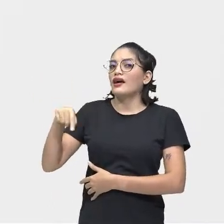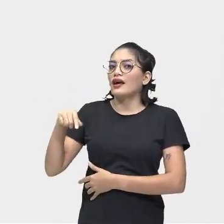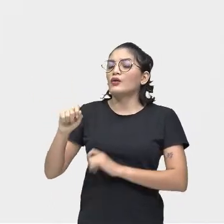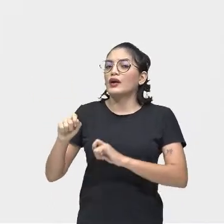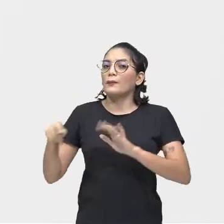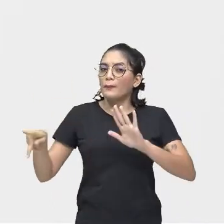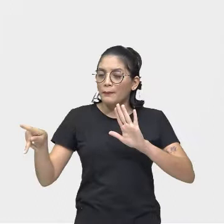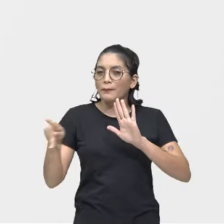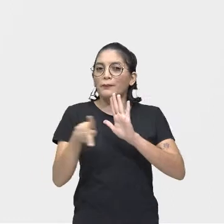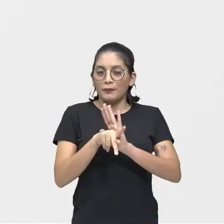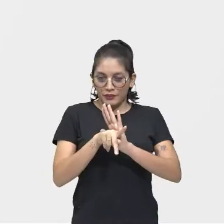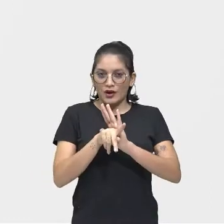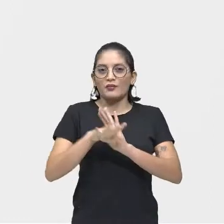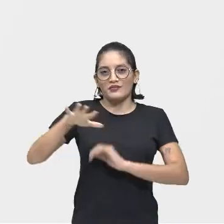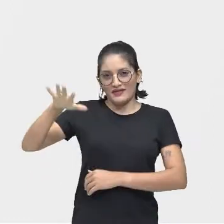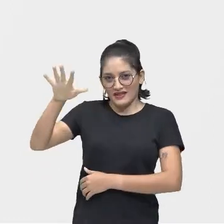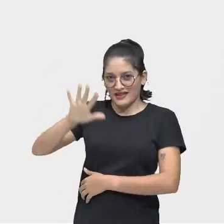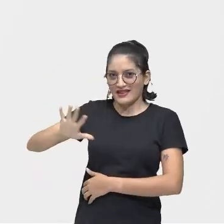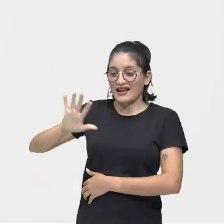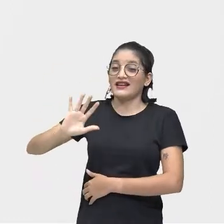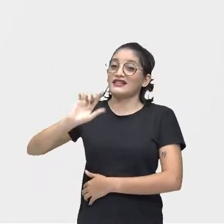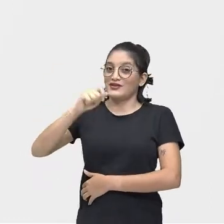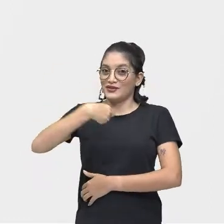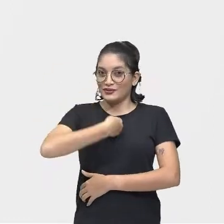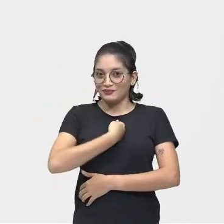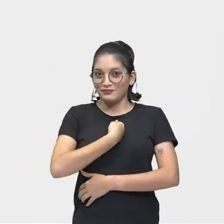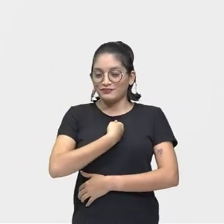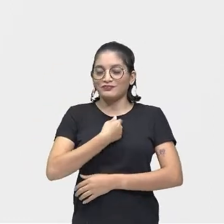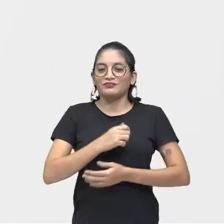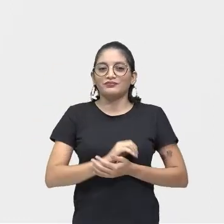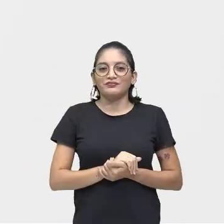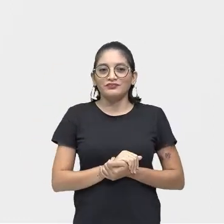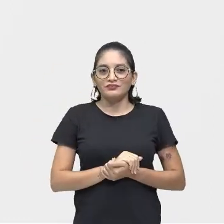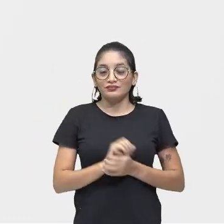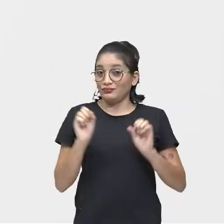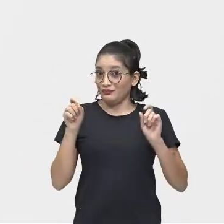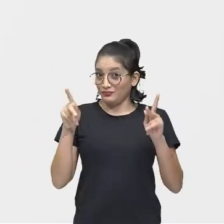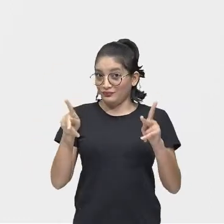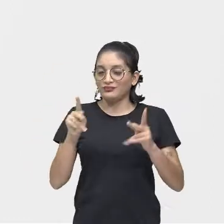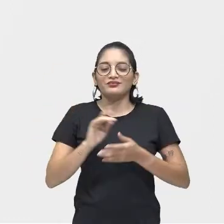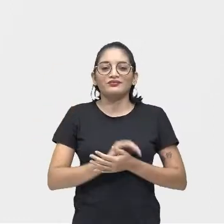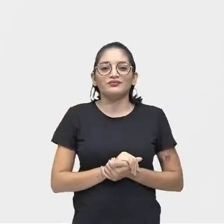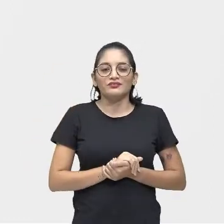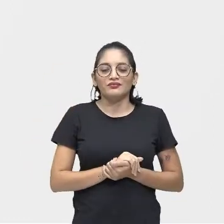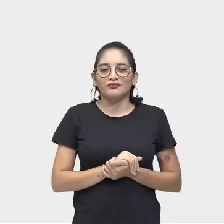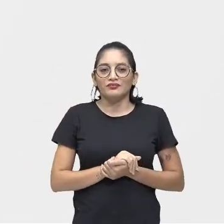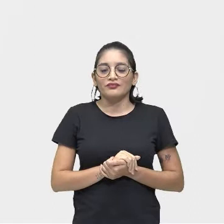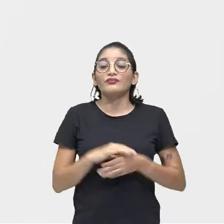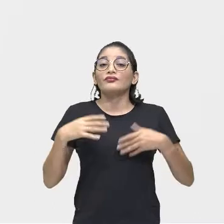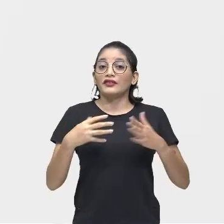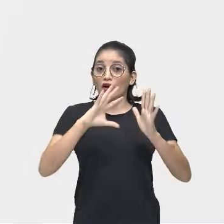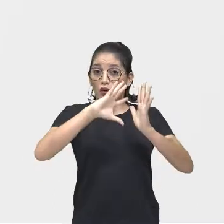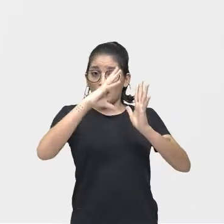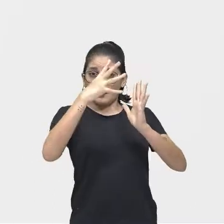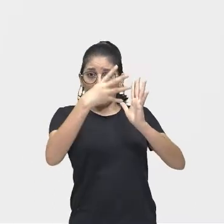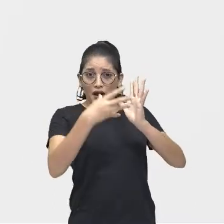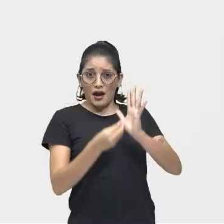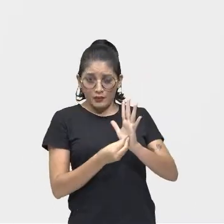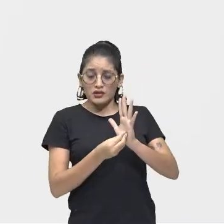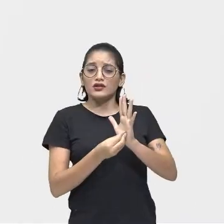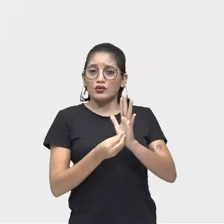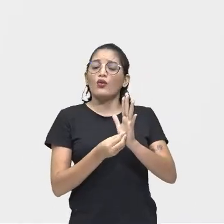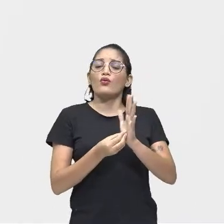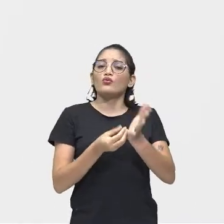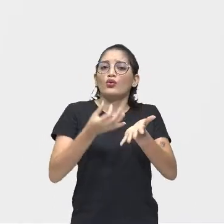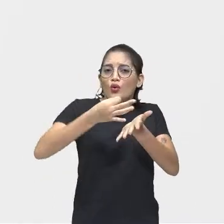pertencer à coroa espanhola. Ok. A Amazônia, segundo o Tratado de